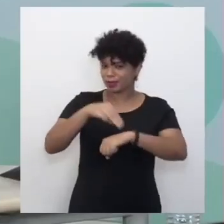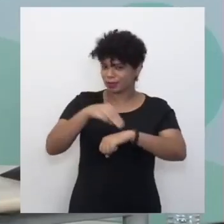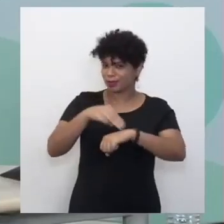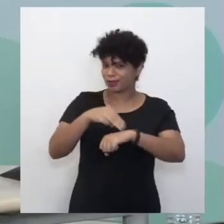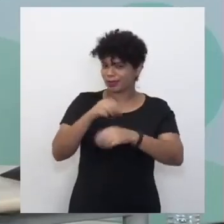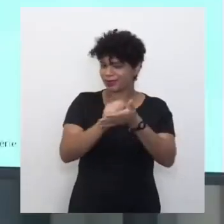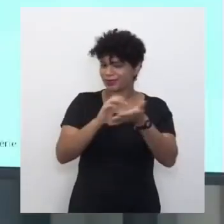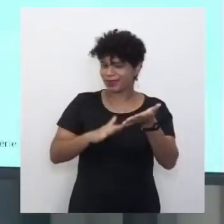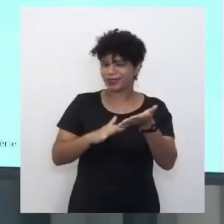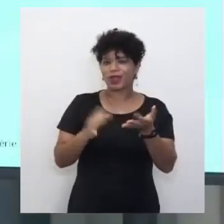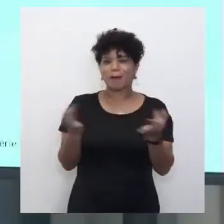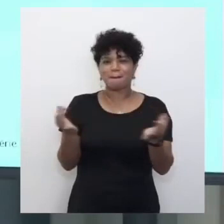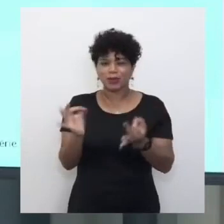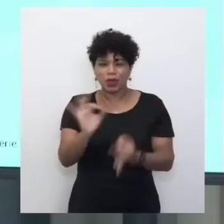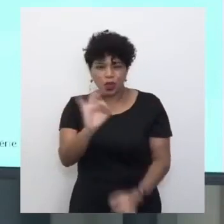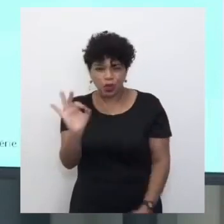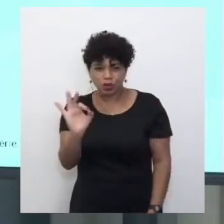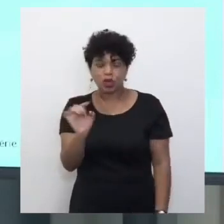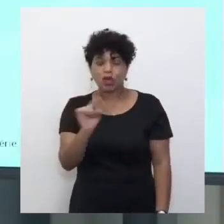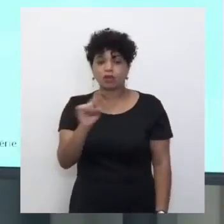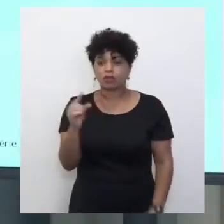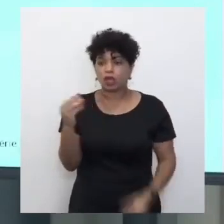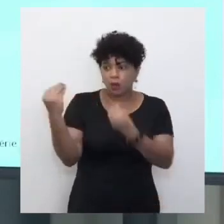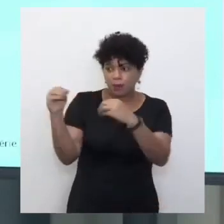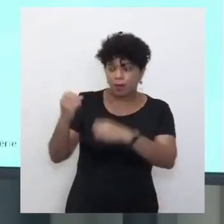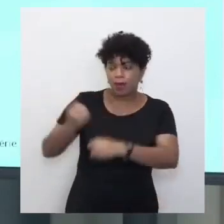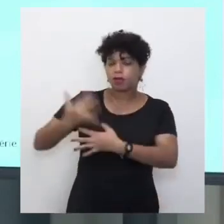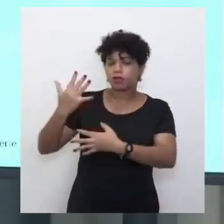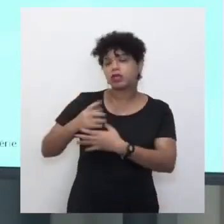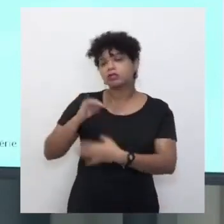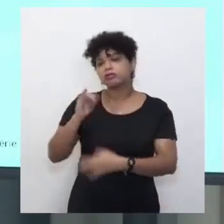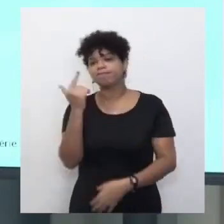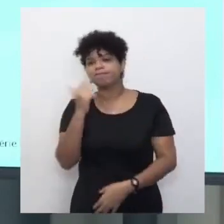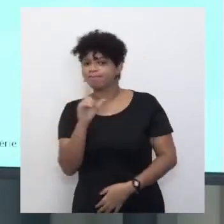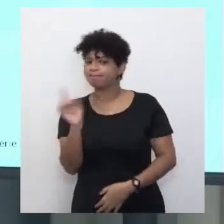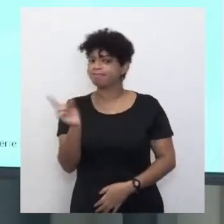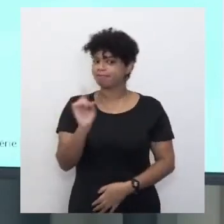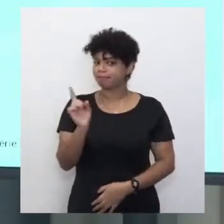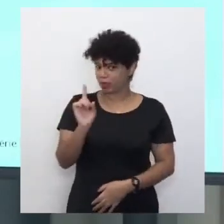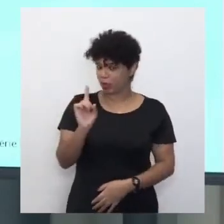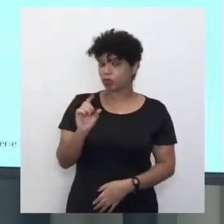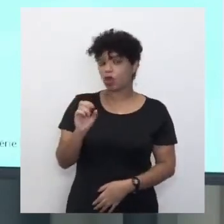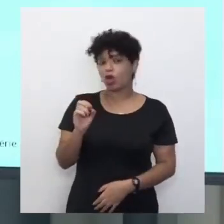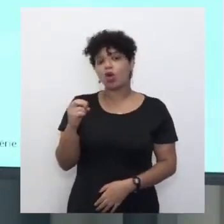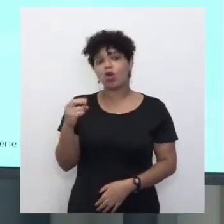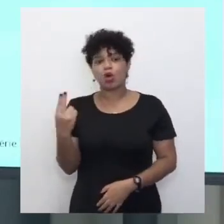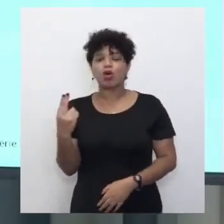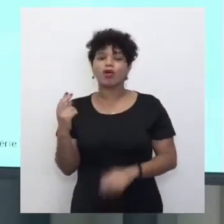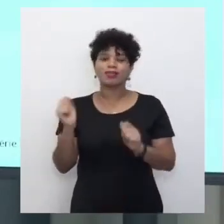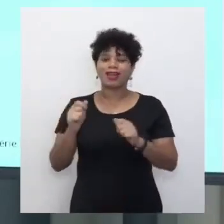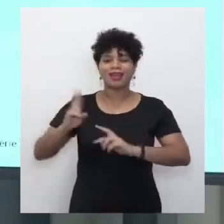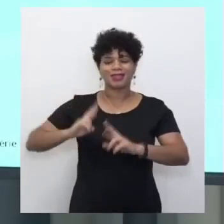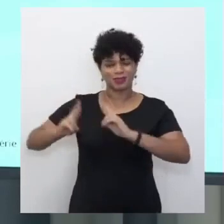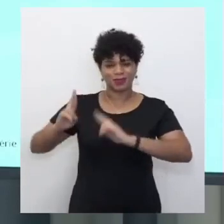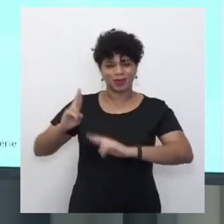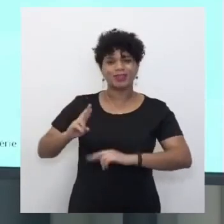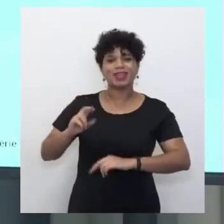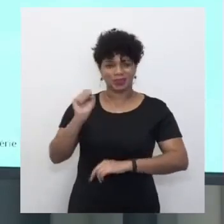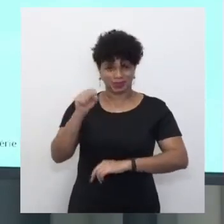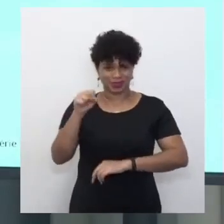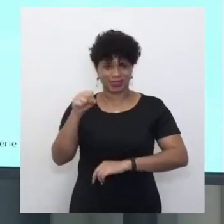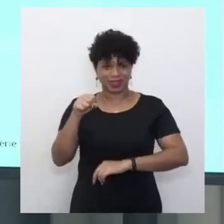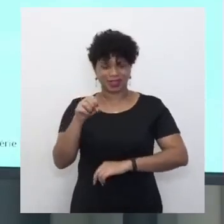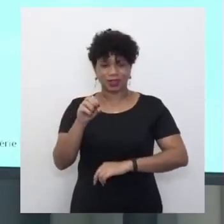atividade. Perfeito, pessoal. Então, coloca lá no chat se você conseguiu, se você não conseguiu, ou coloque a resposta, se você chegar nela, tá